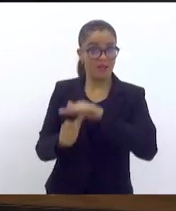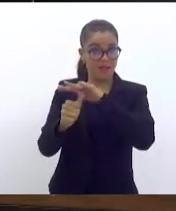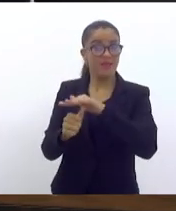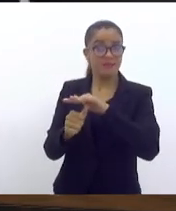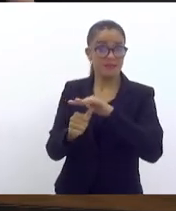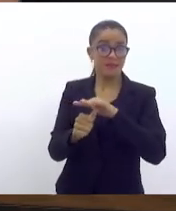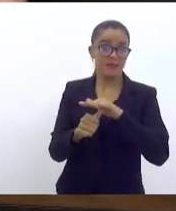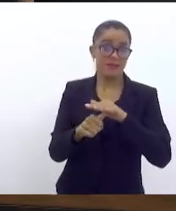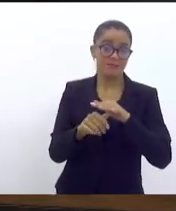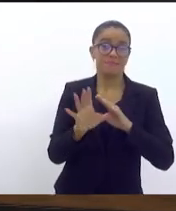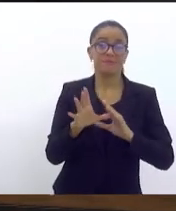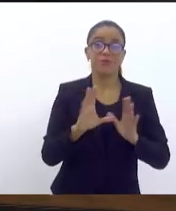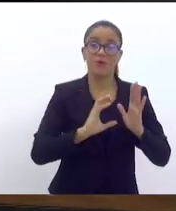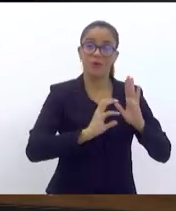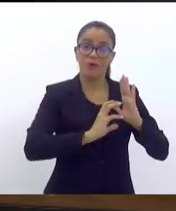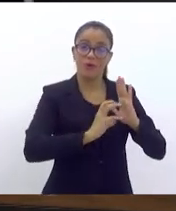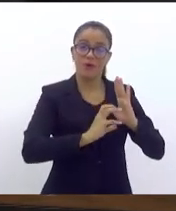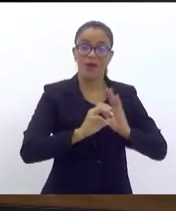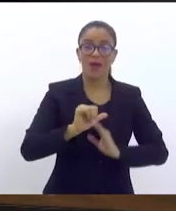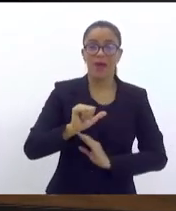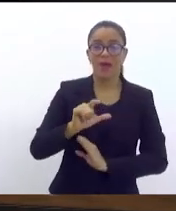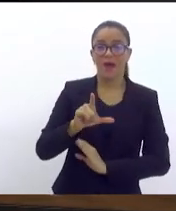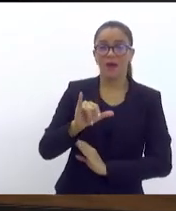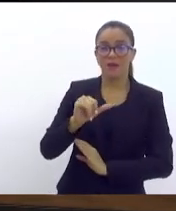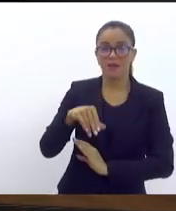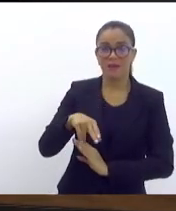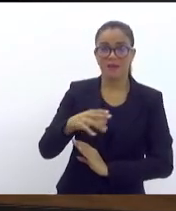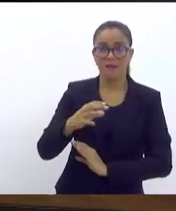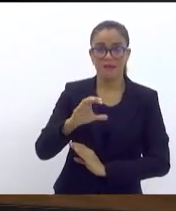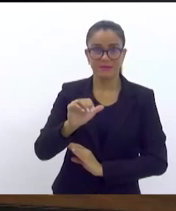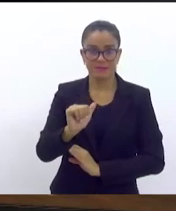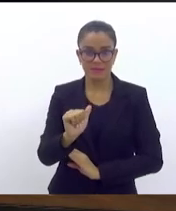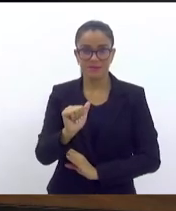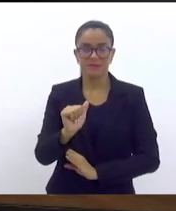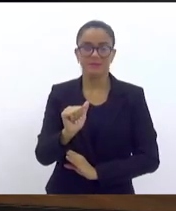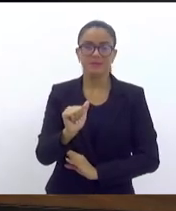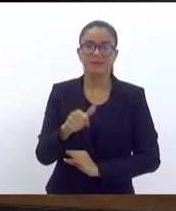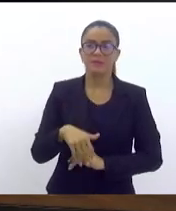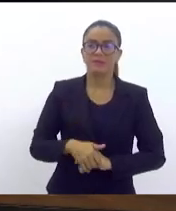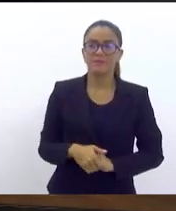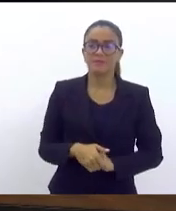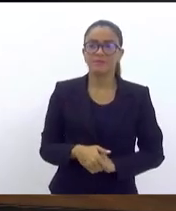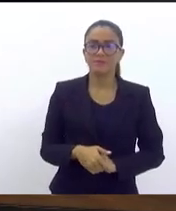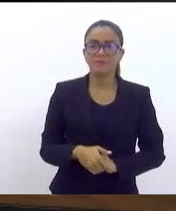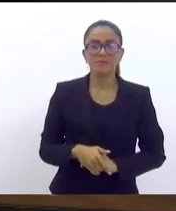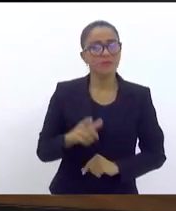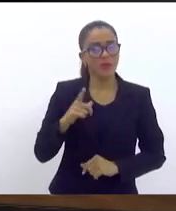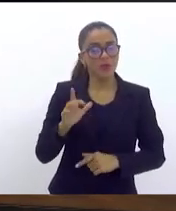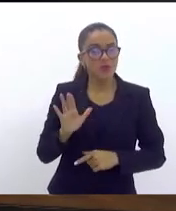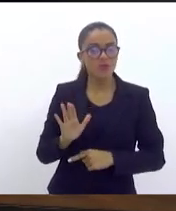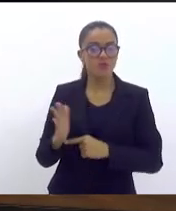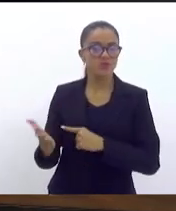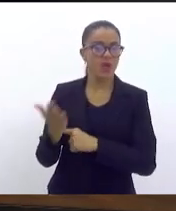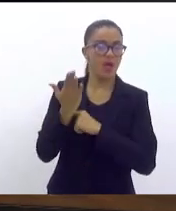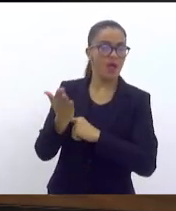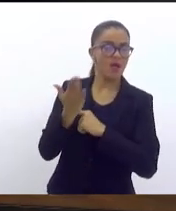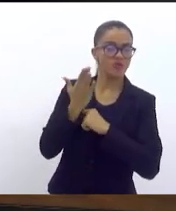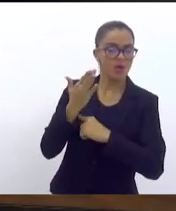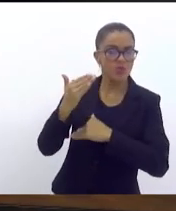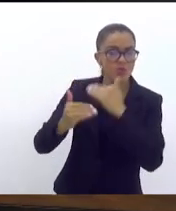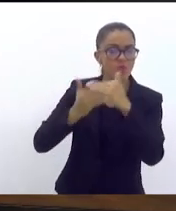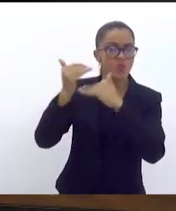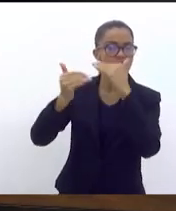no bloco aliança que fazemos parte juntos então nosso líder e tem nos ajudado de fato a Conduzir